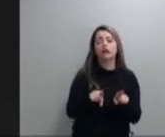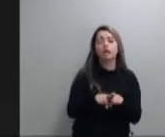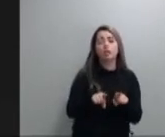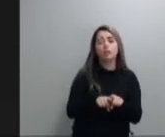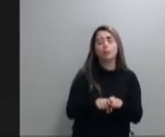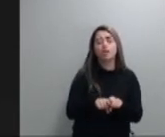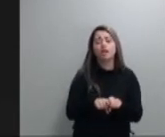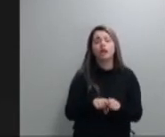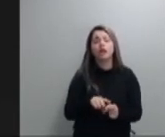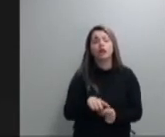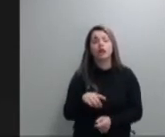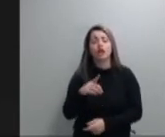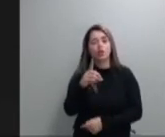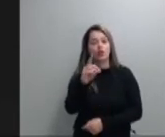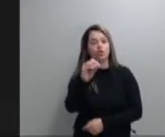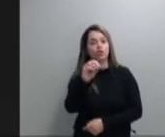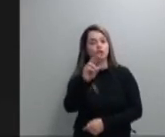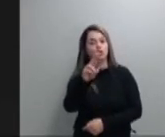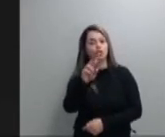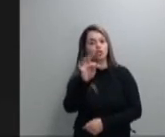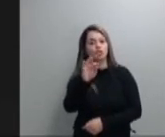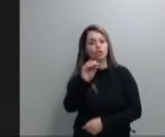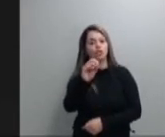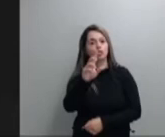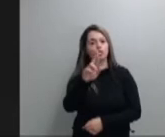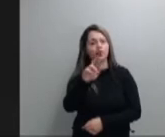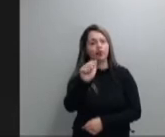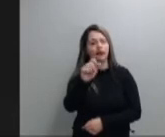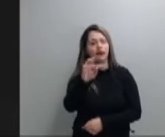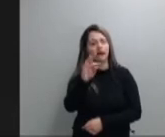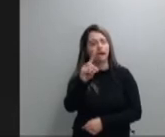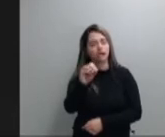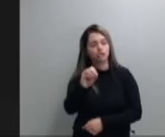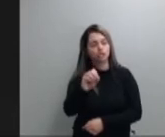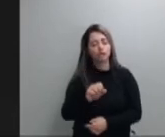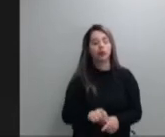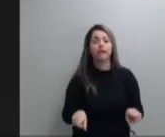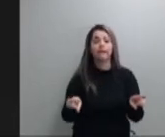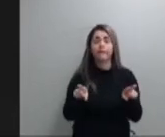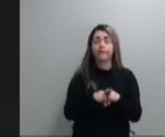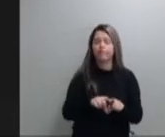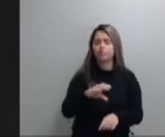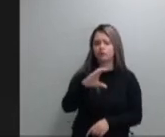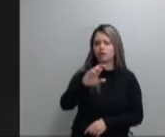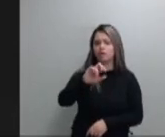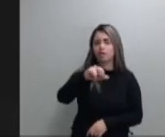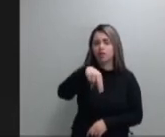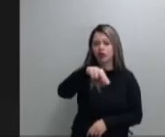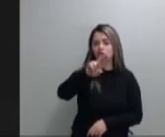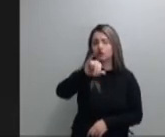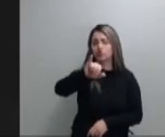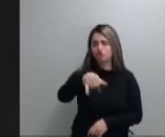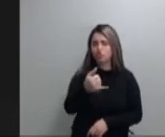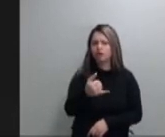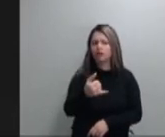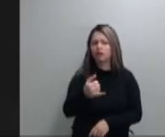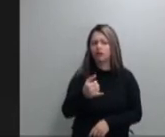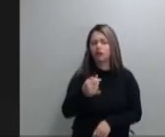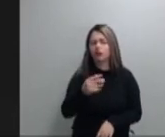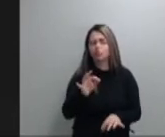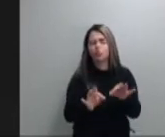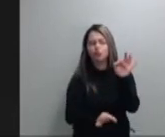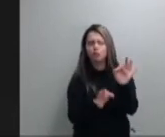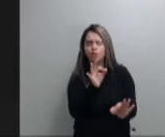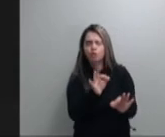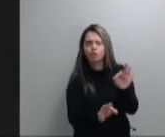adotou naquela primeira deliberação, mas o CNJ, ao julgar esse procedimento de controle administrativo,